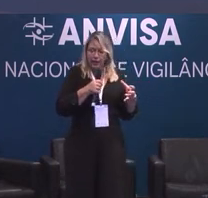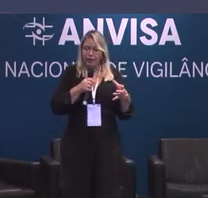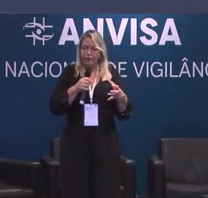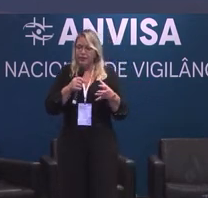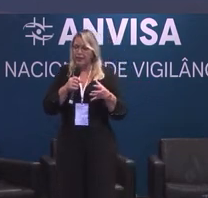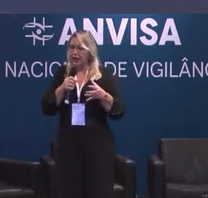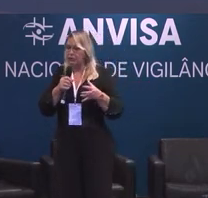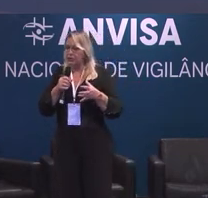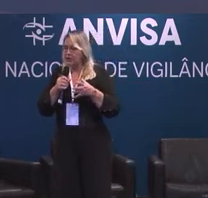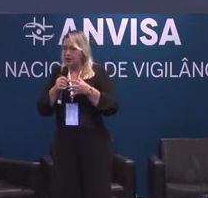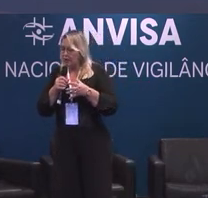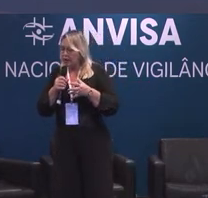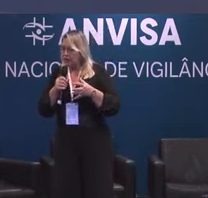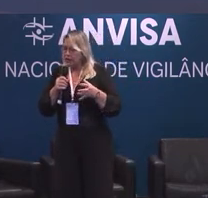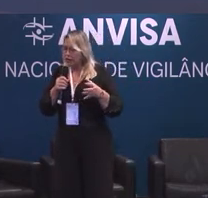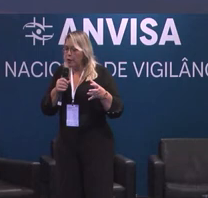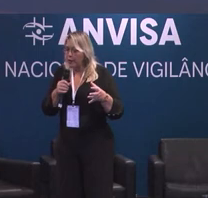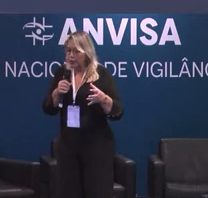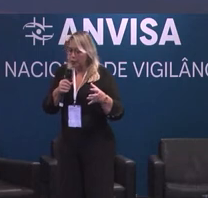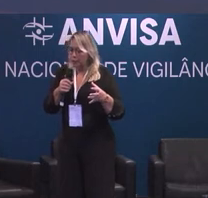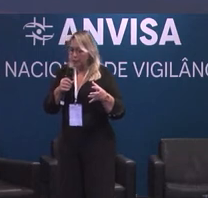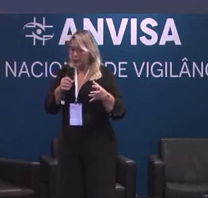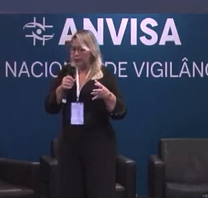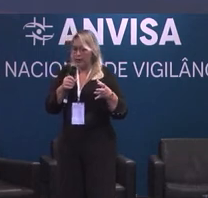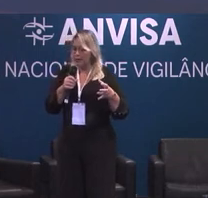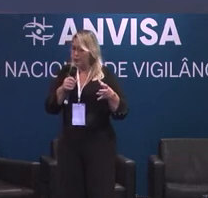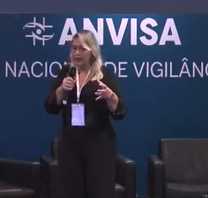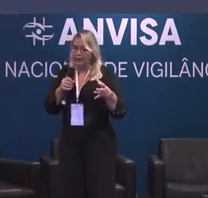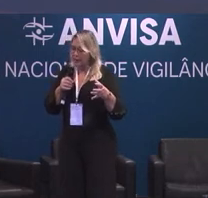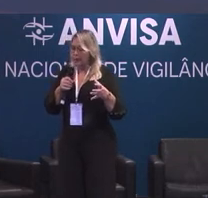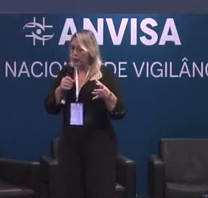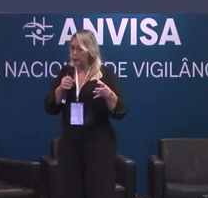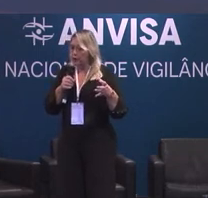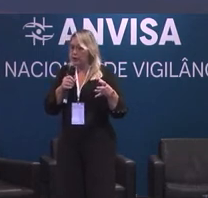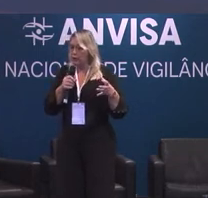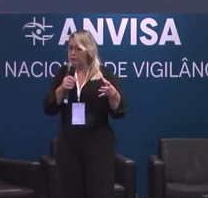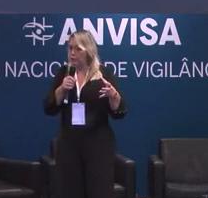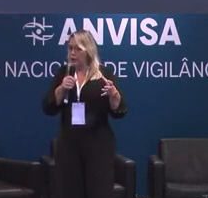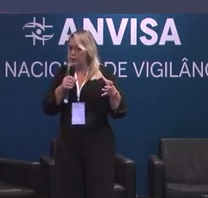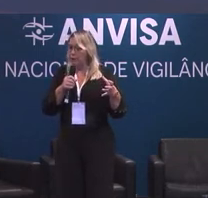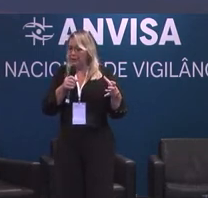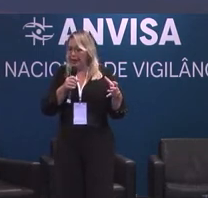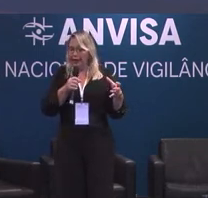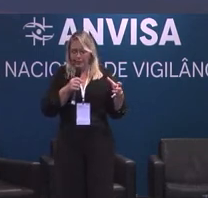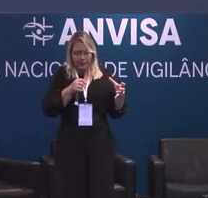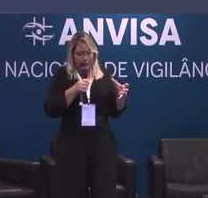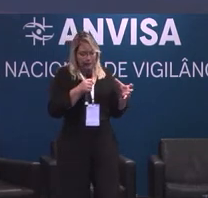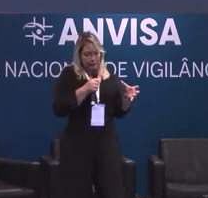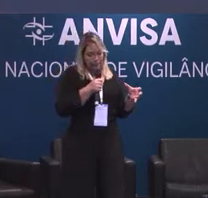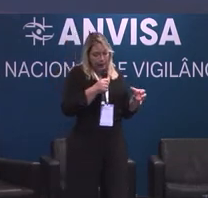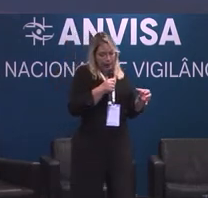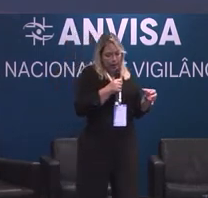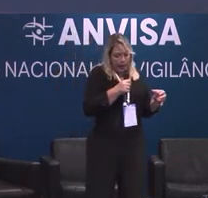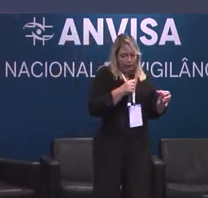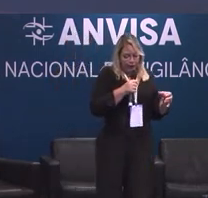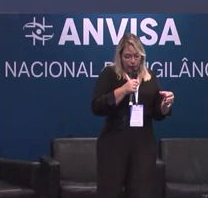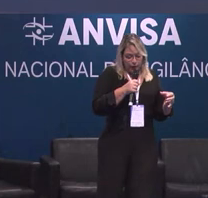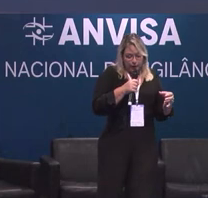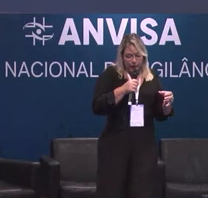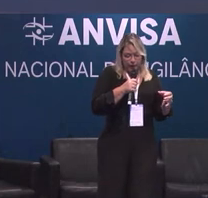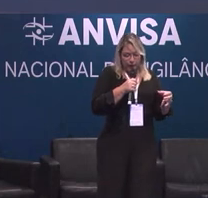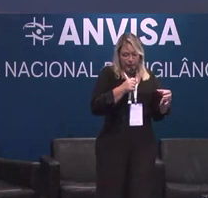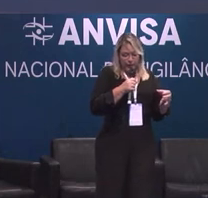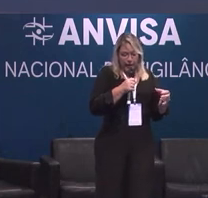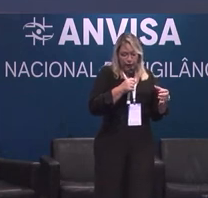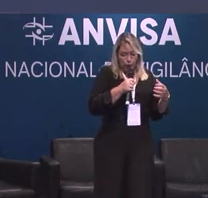Quem quer fazer denúncia, quer fazer de forma anônima, não quer estar se expondo, criando batalhas, né? A falta